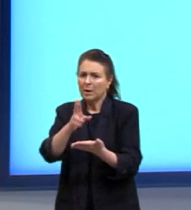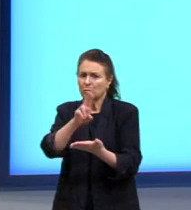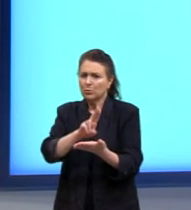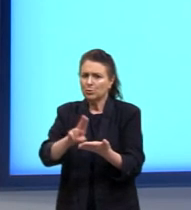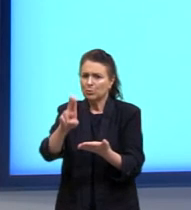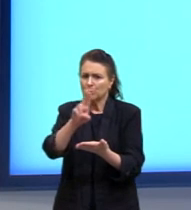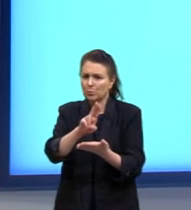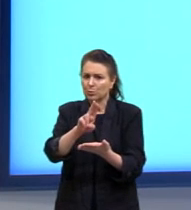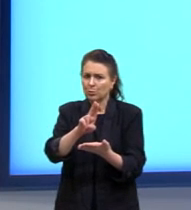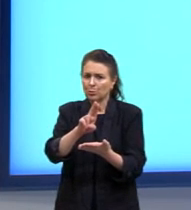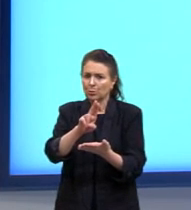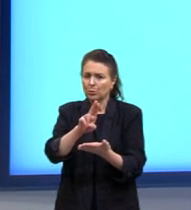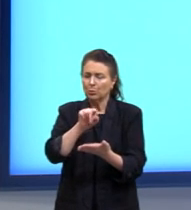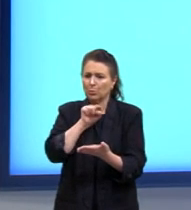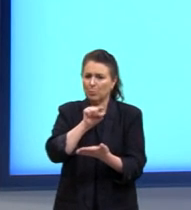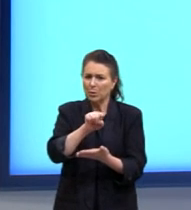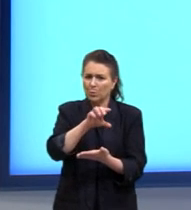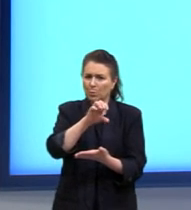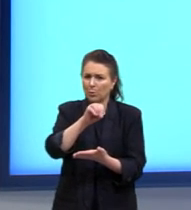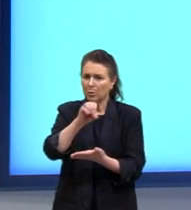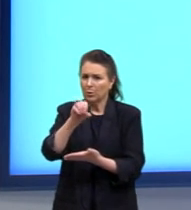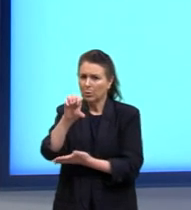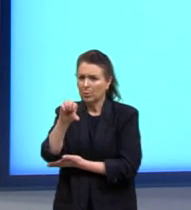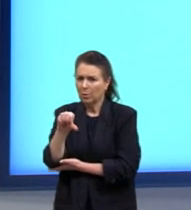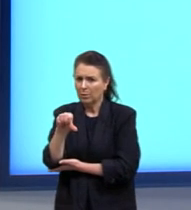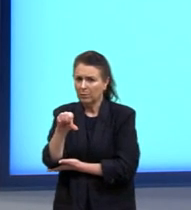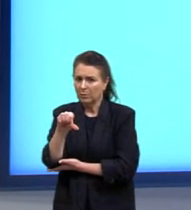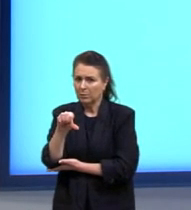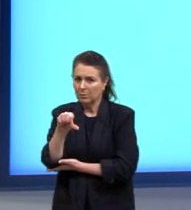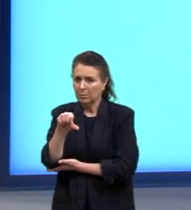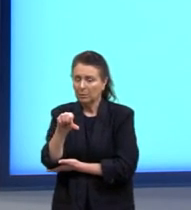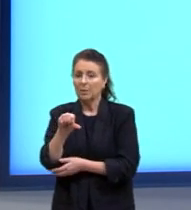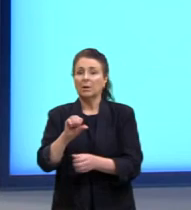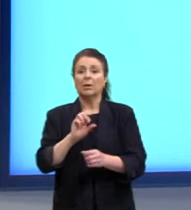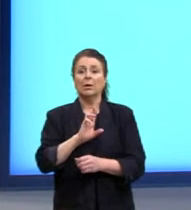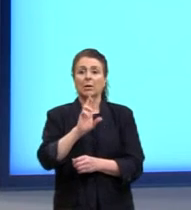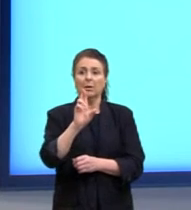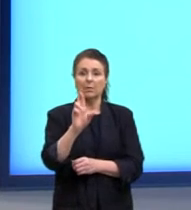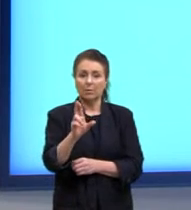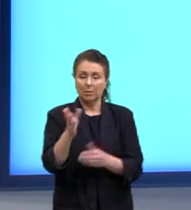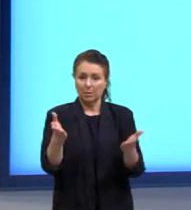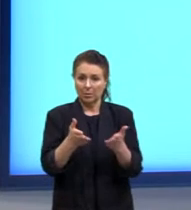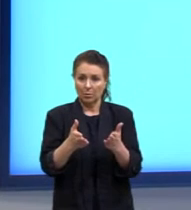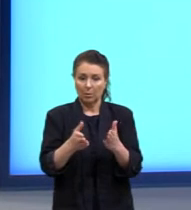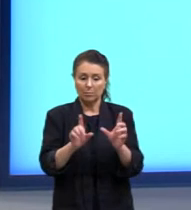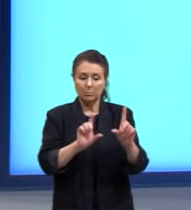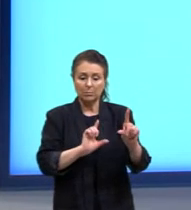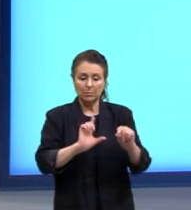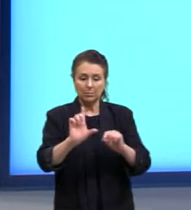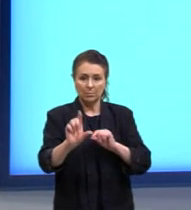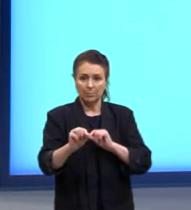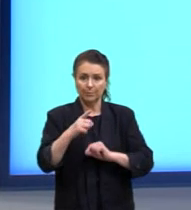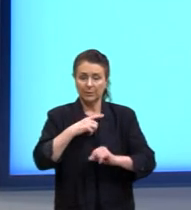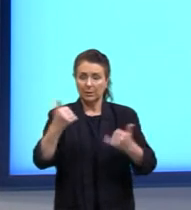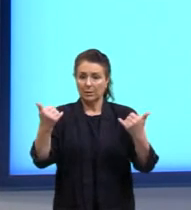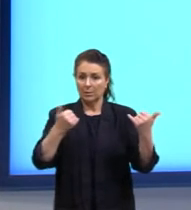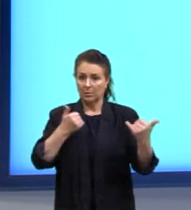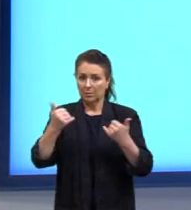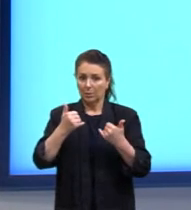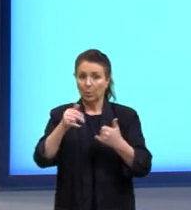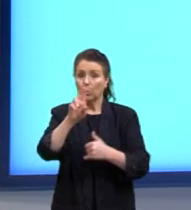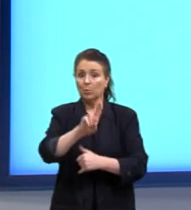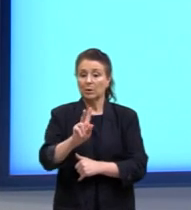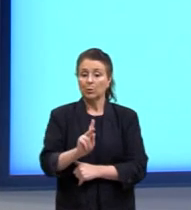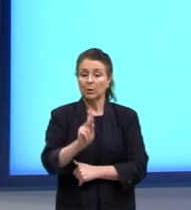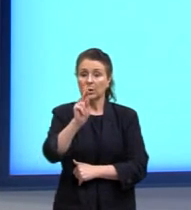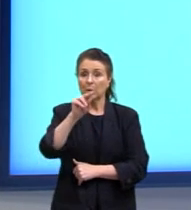percurso de 1009 km as nossas alternativas então elas trazem as informações em quilômetros